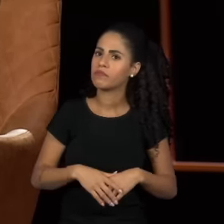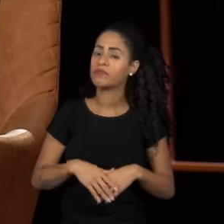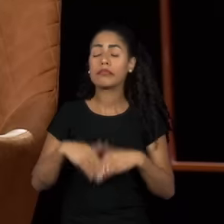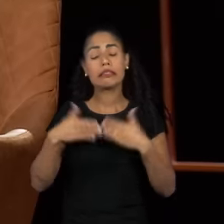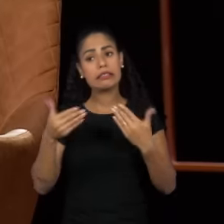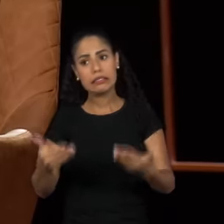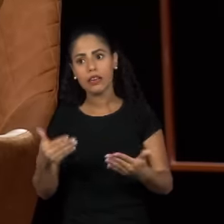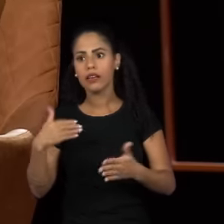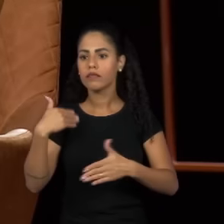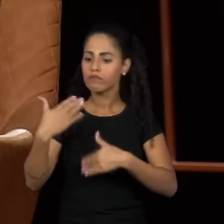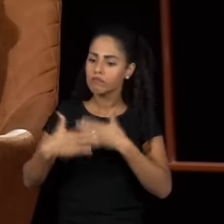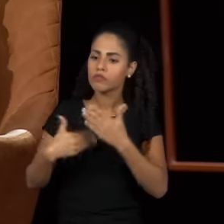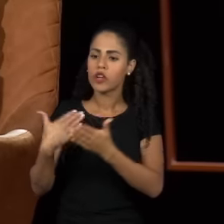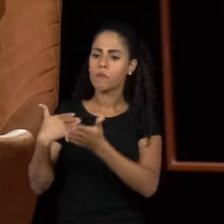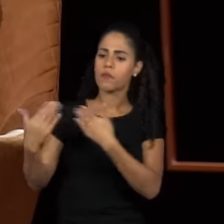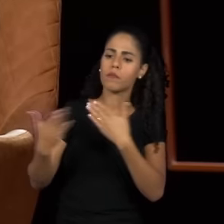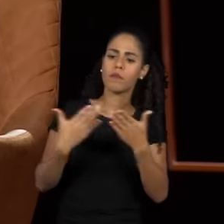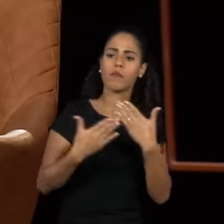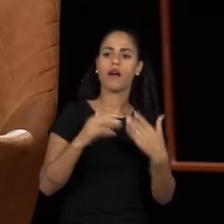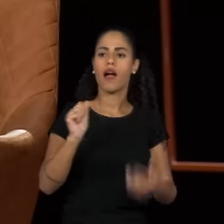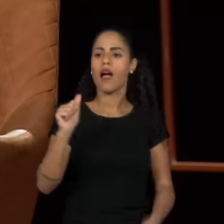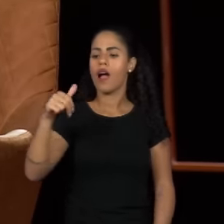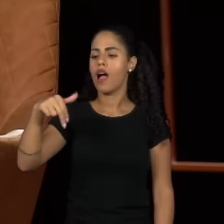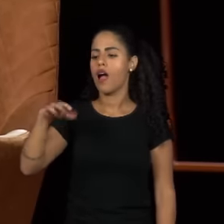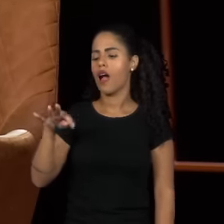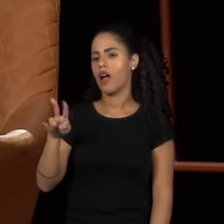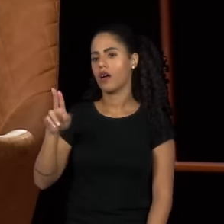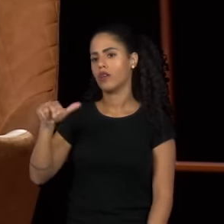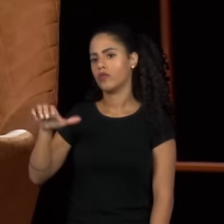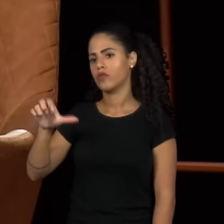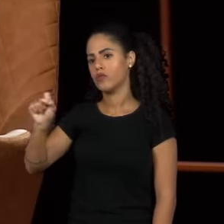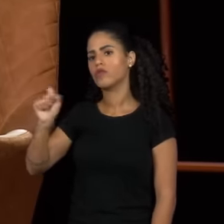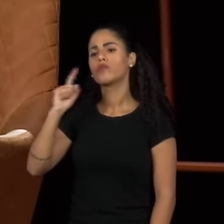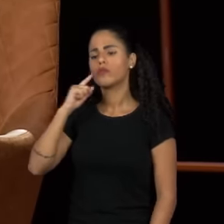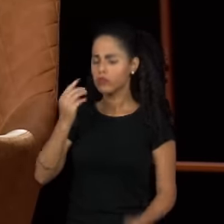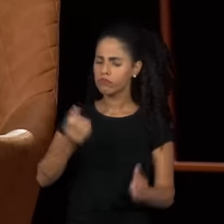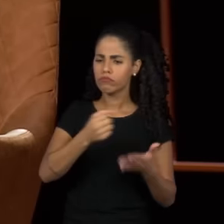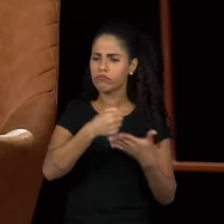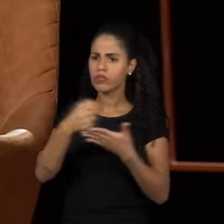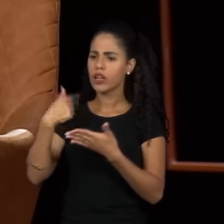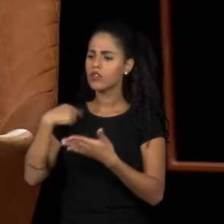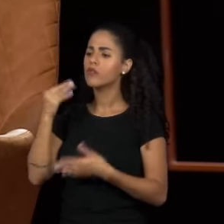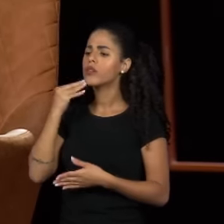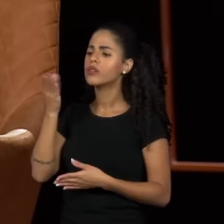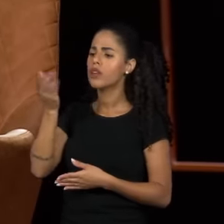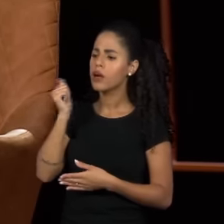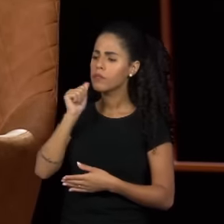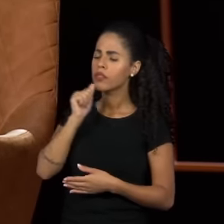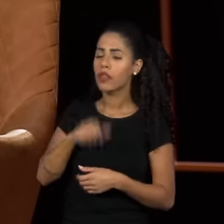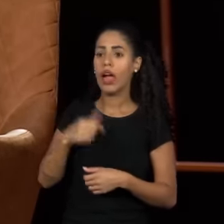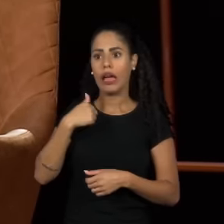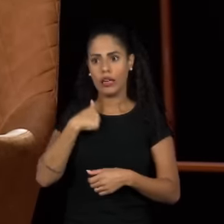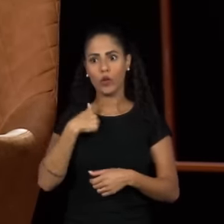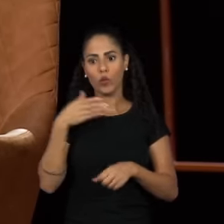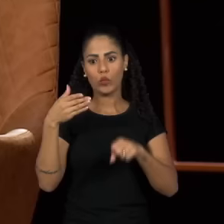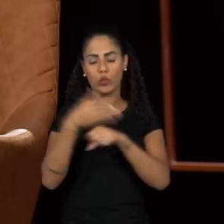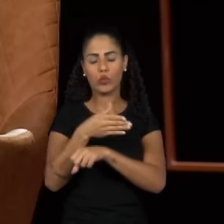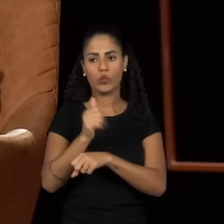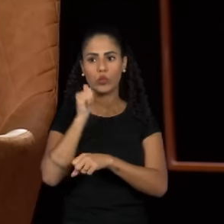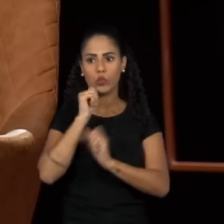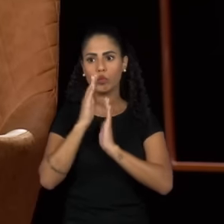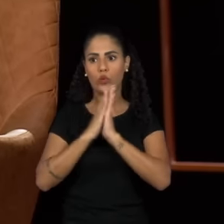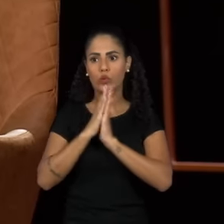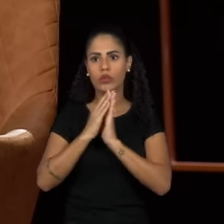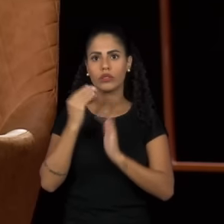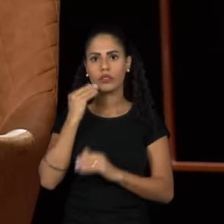E aí conversaram com o Antunes falou, traz a menina para cá, que eu vou recebê-la, vou fazer um teste com ela. Fiz um teste e foi